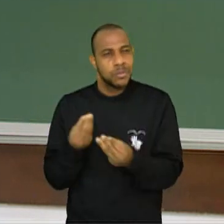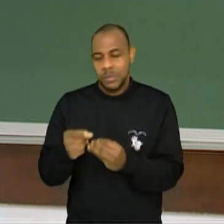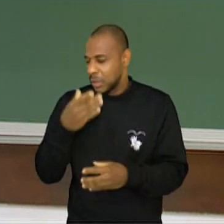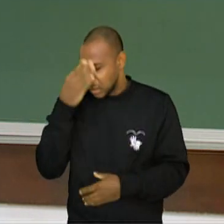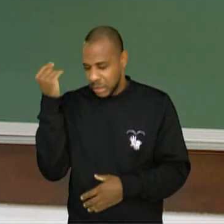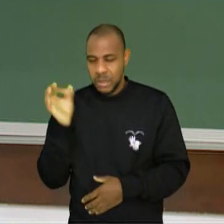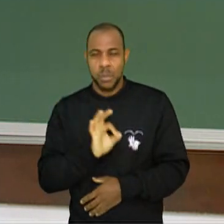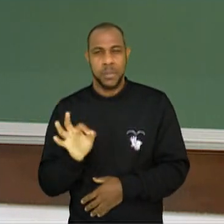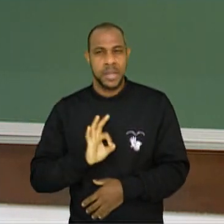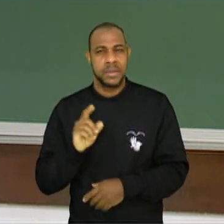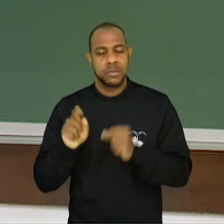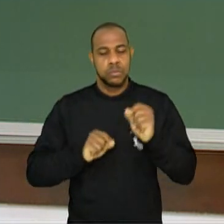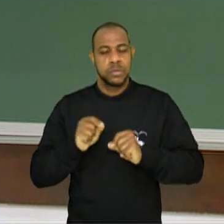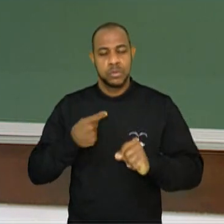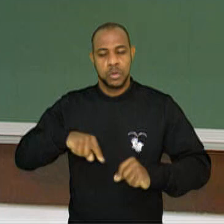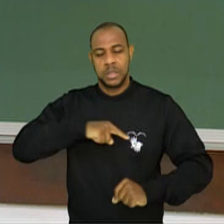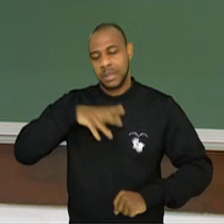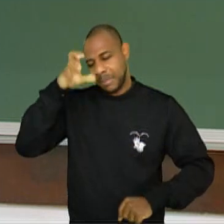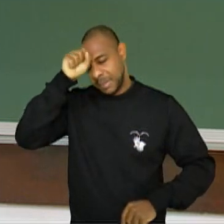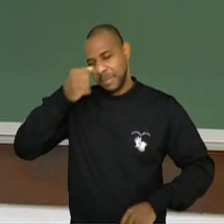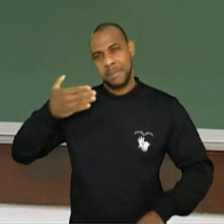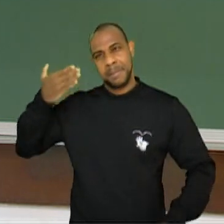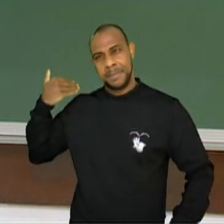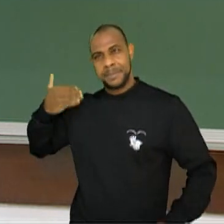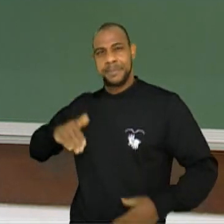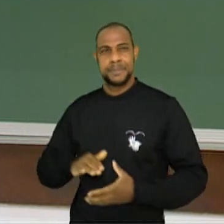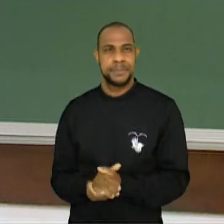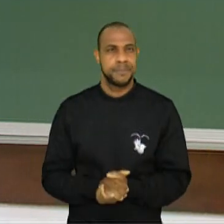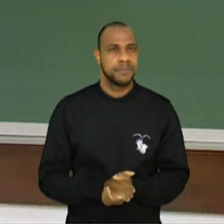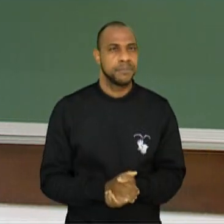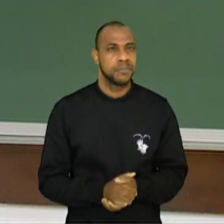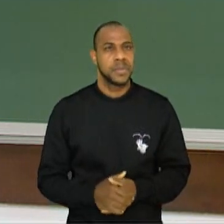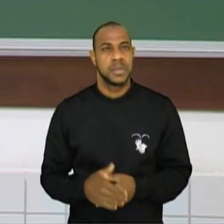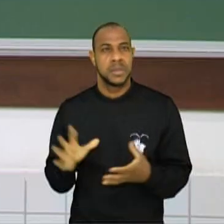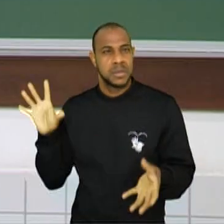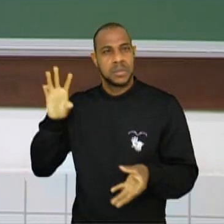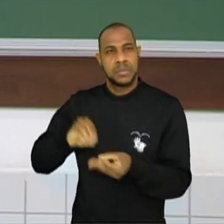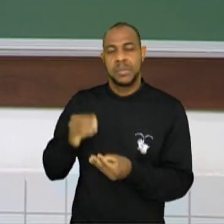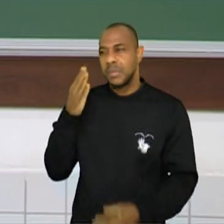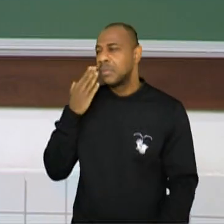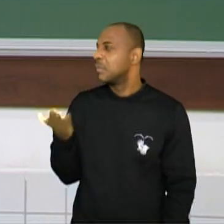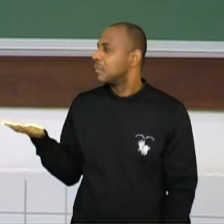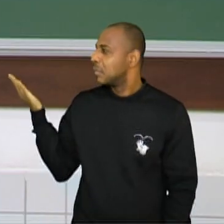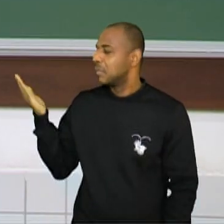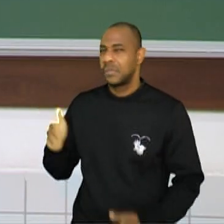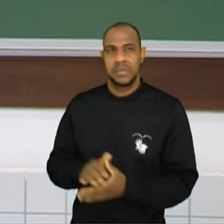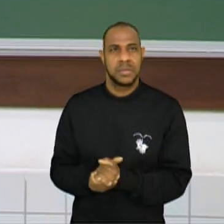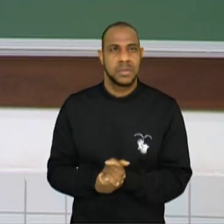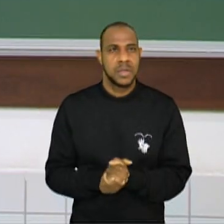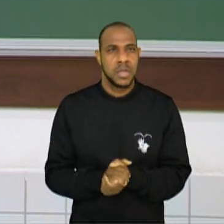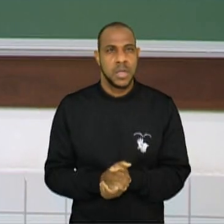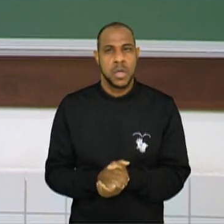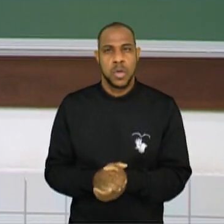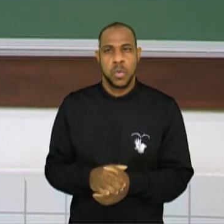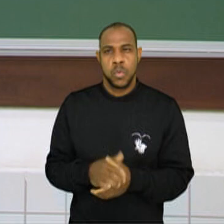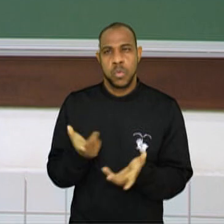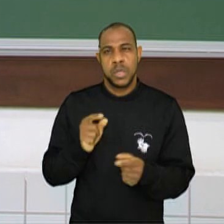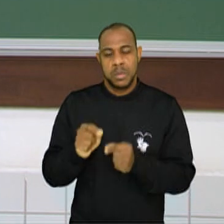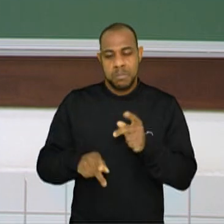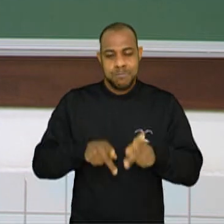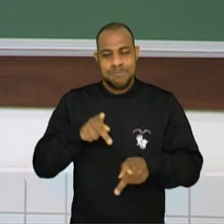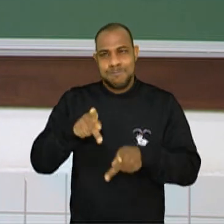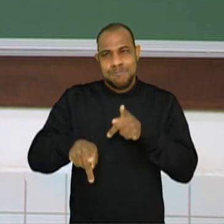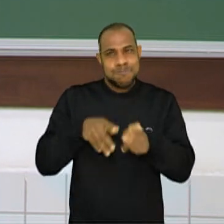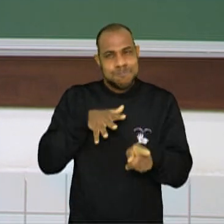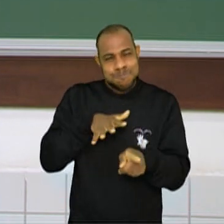que a gente já sabe, ok? Então vamos lá. O que nós revisamos aqui é um período que nós chamamos de República Populista. Nós tivemos